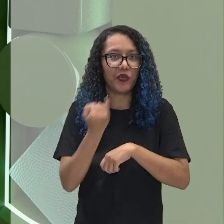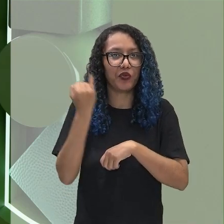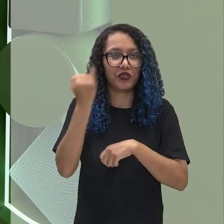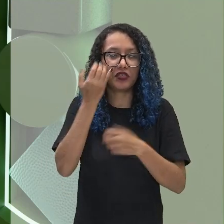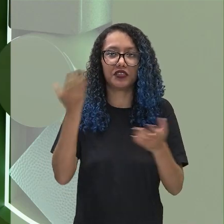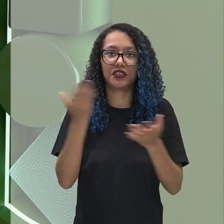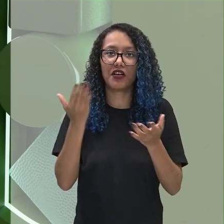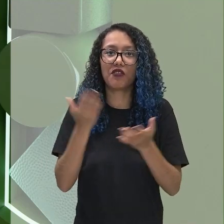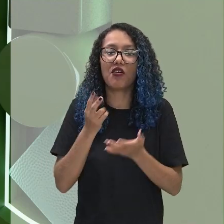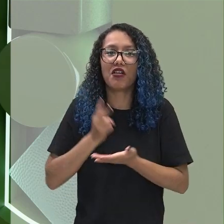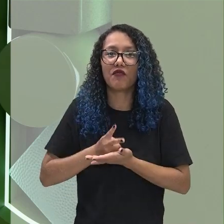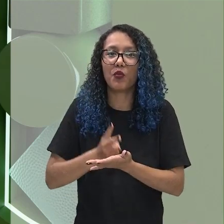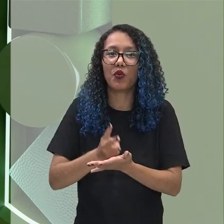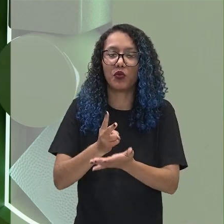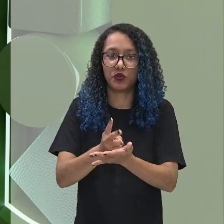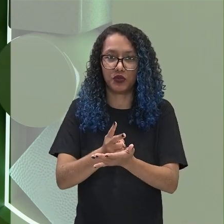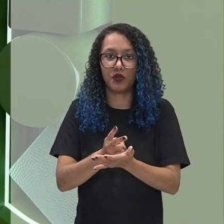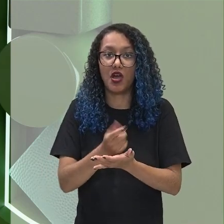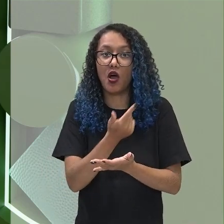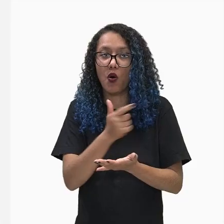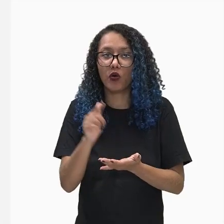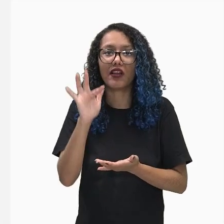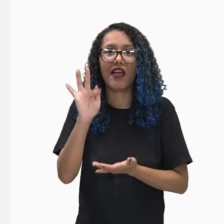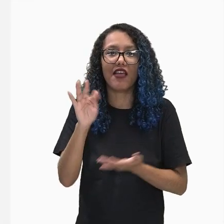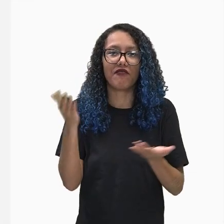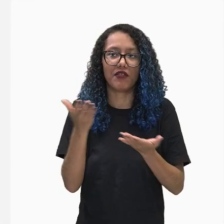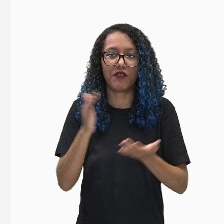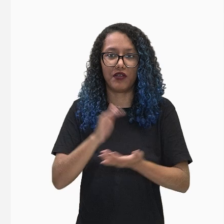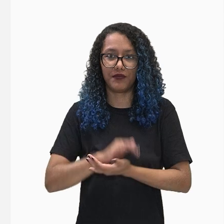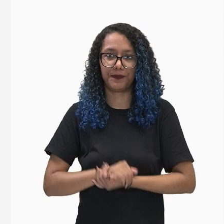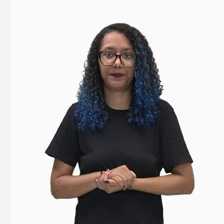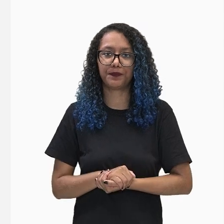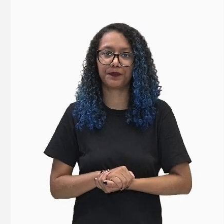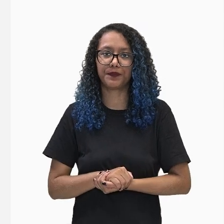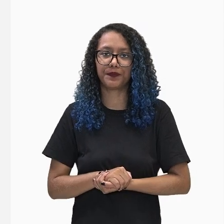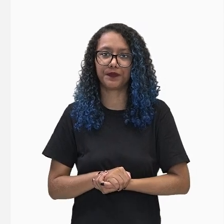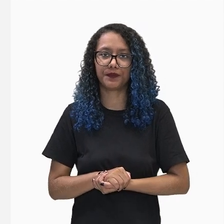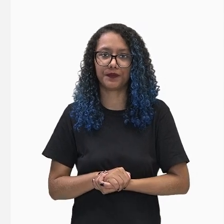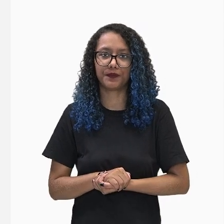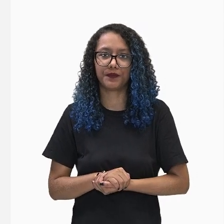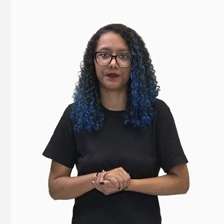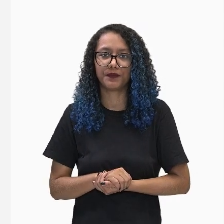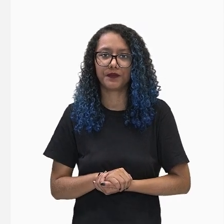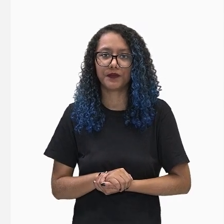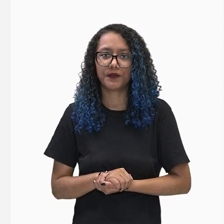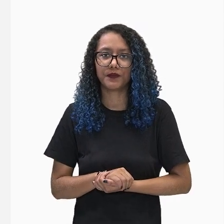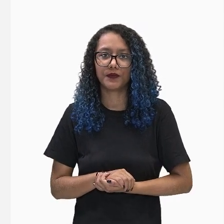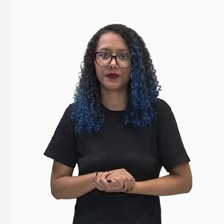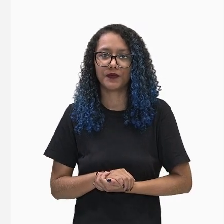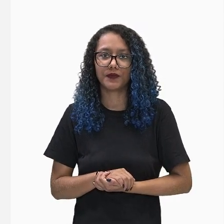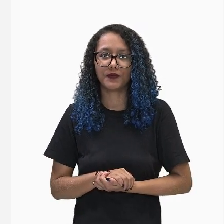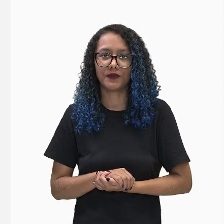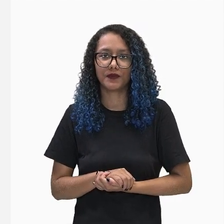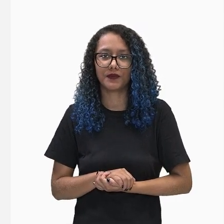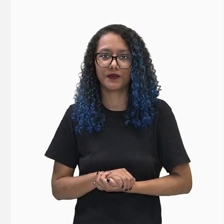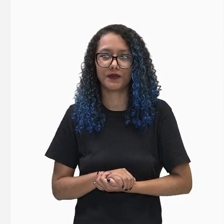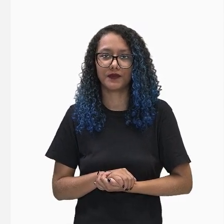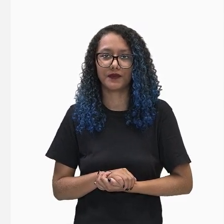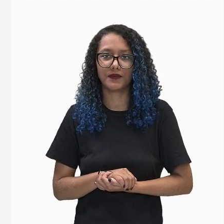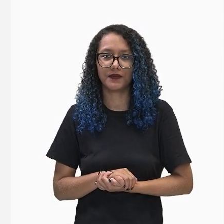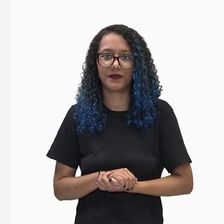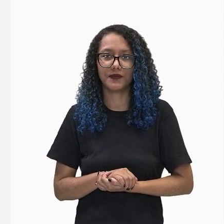para a nossa escala Fahrenheit. A escala Fahrenheit foi criada